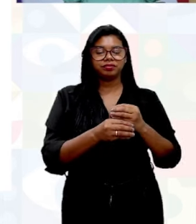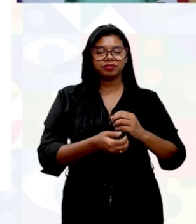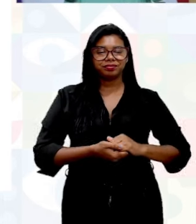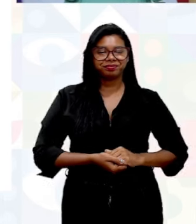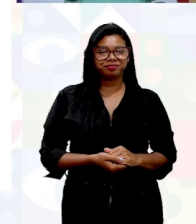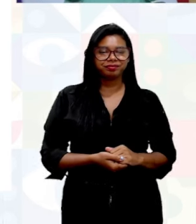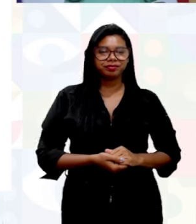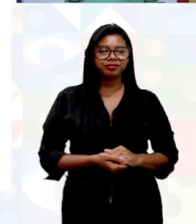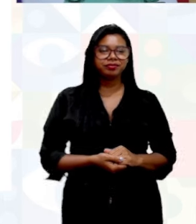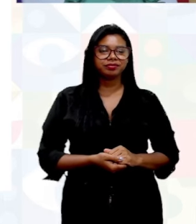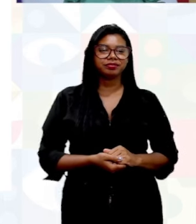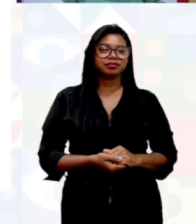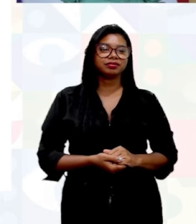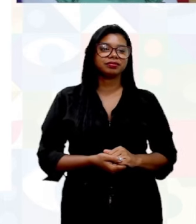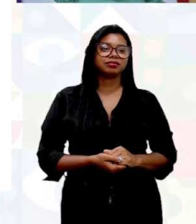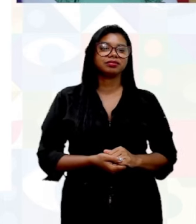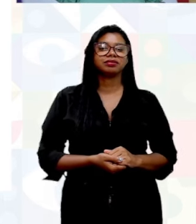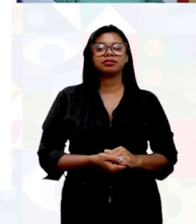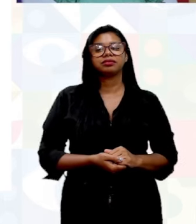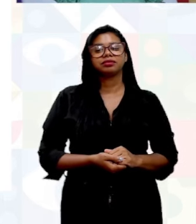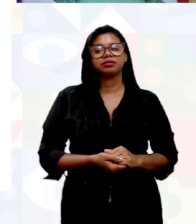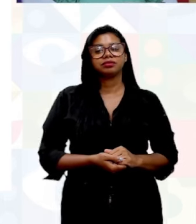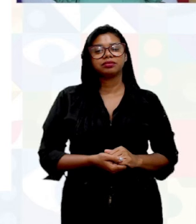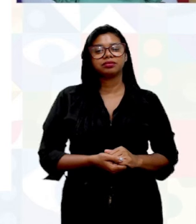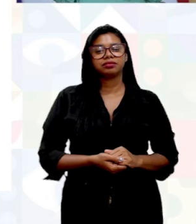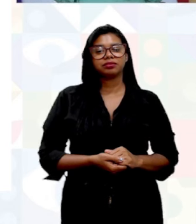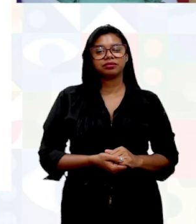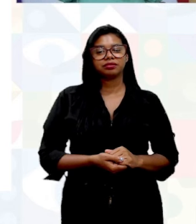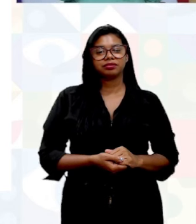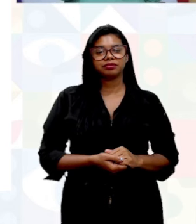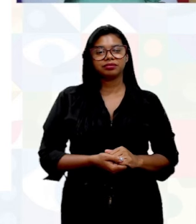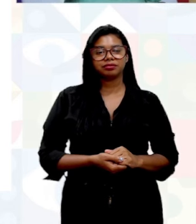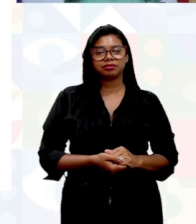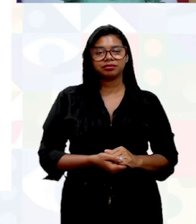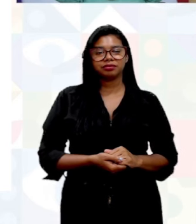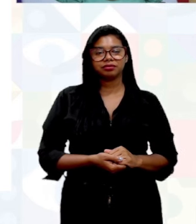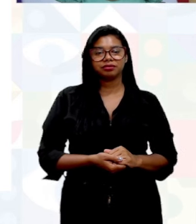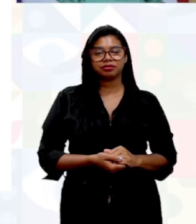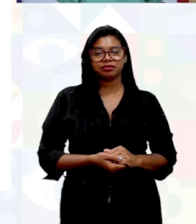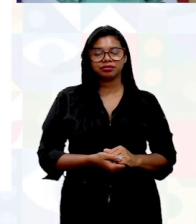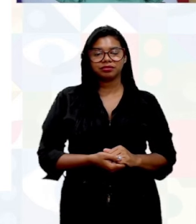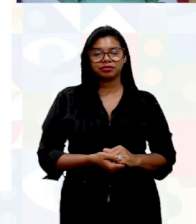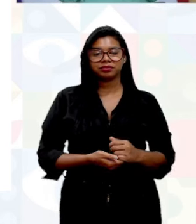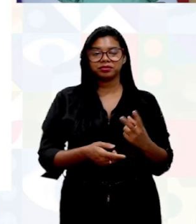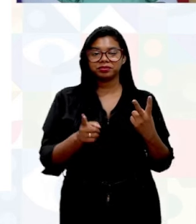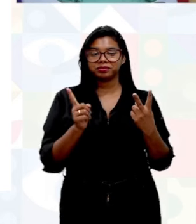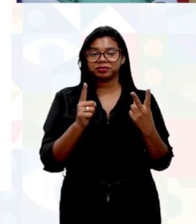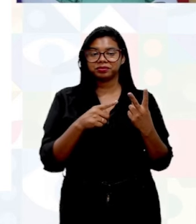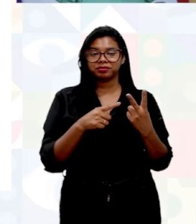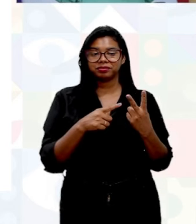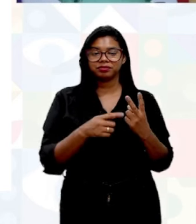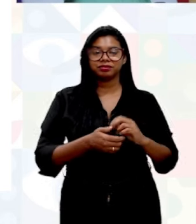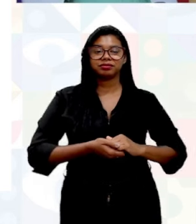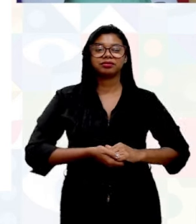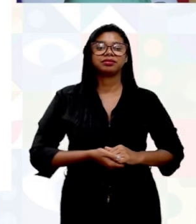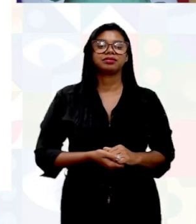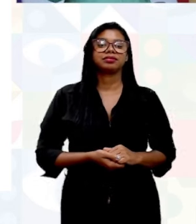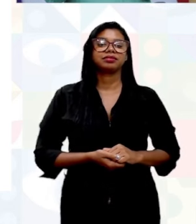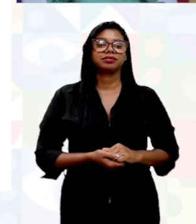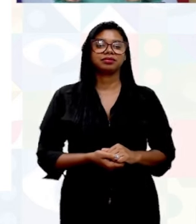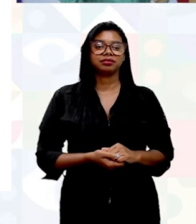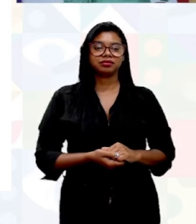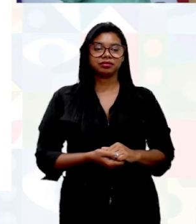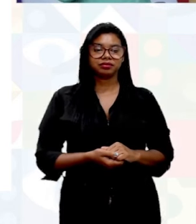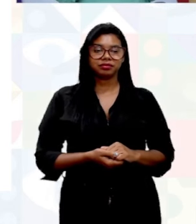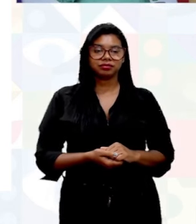Você faz de fato um planejamento, tá? E o segundo momento é propriamente